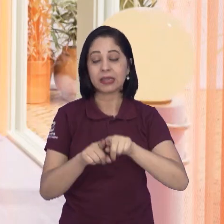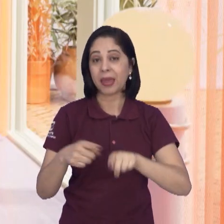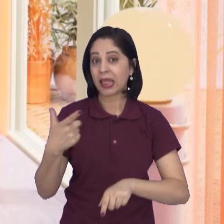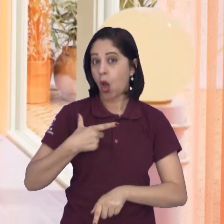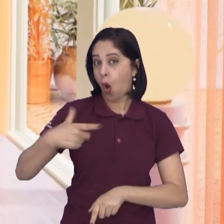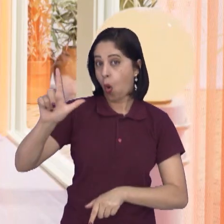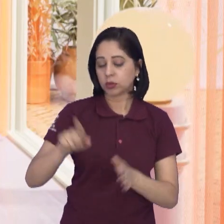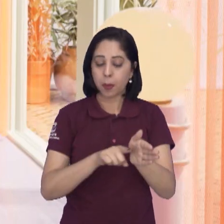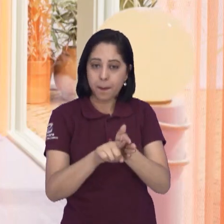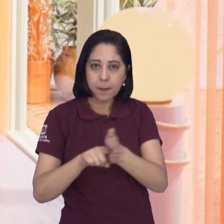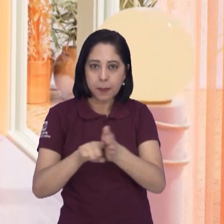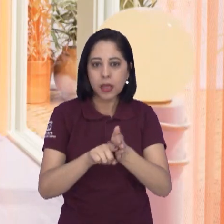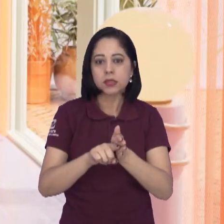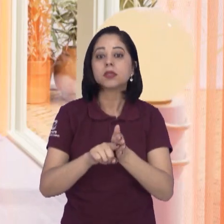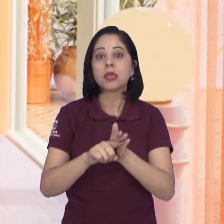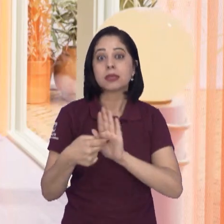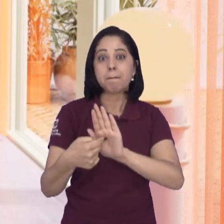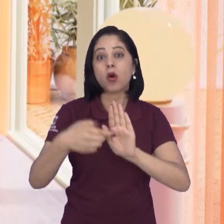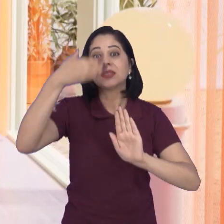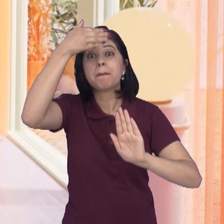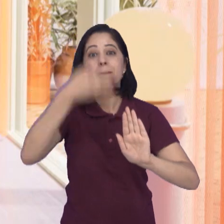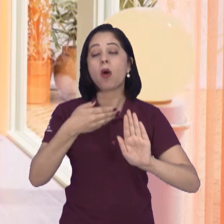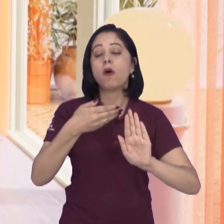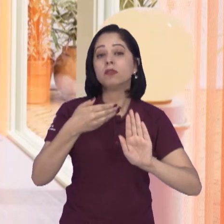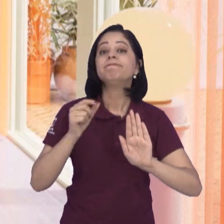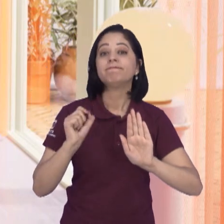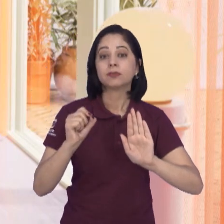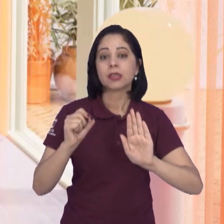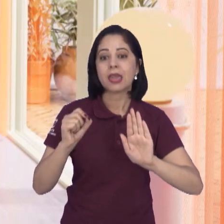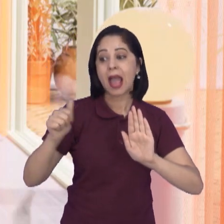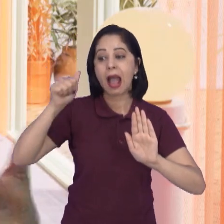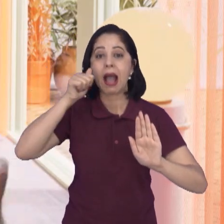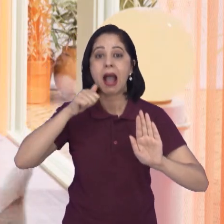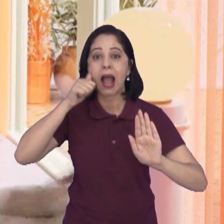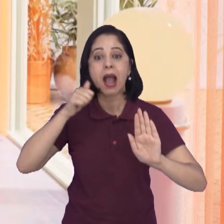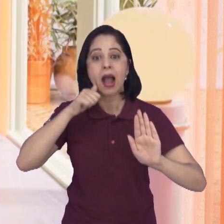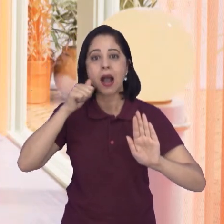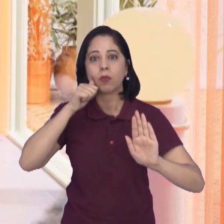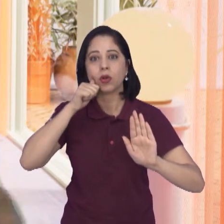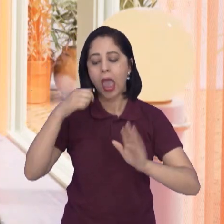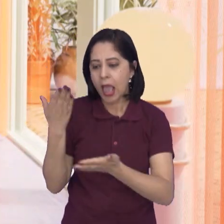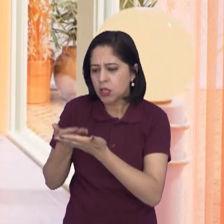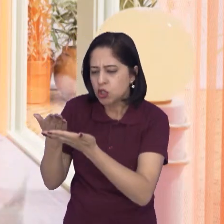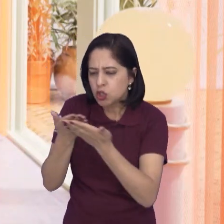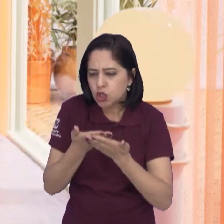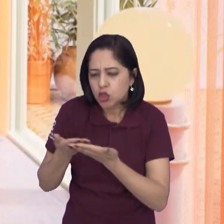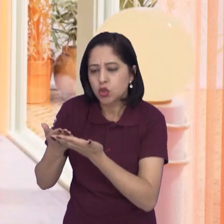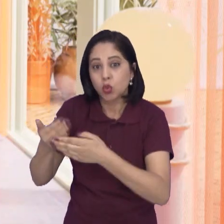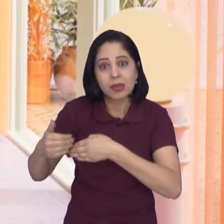estudo, tá, que já mostrou que as mulheres, elas buscam mais conhecimento,